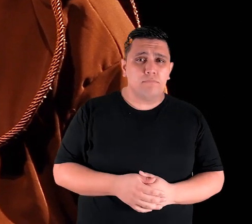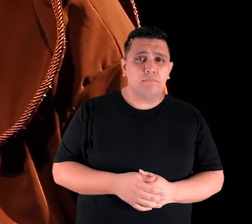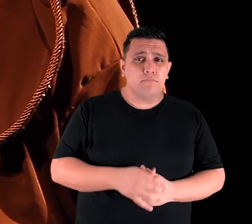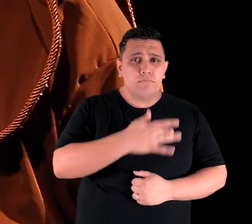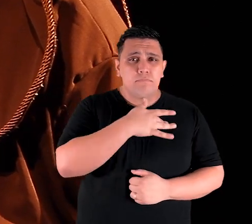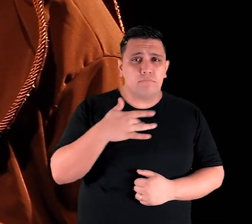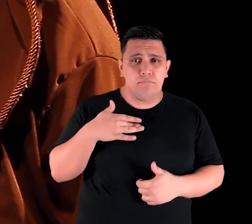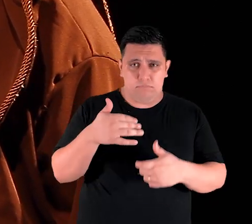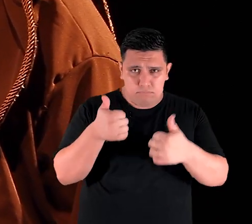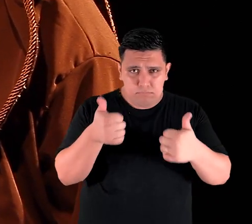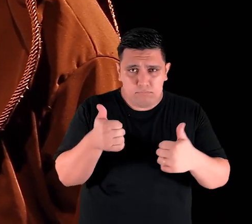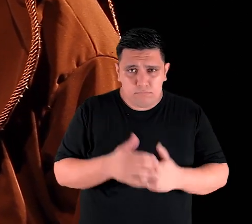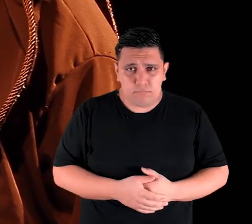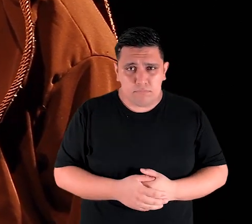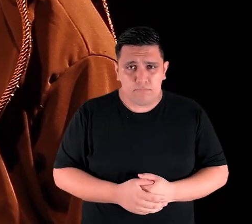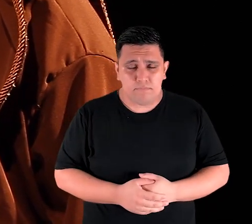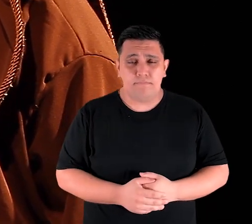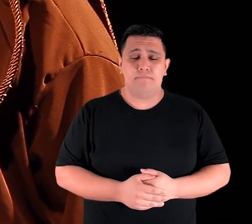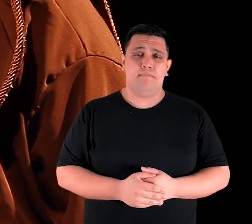Bem?